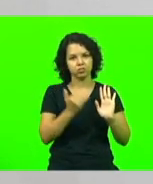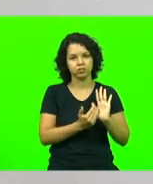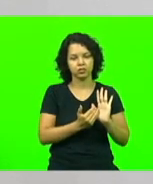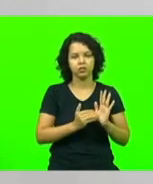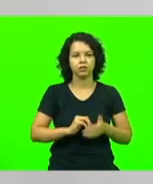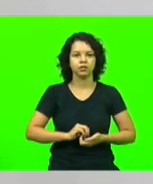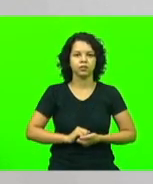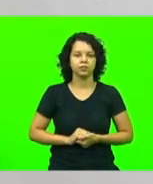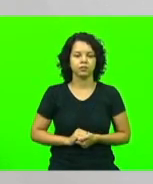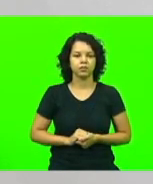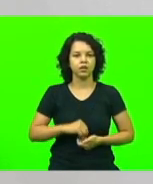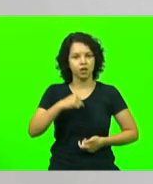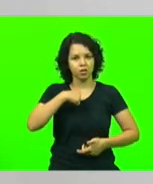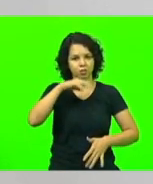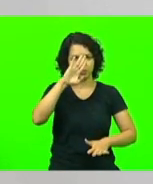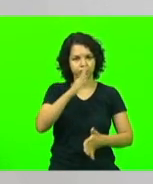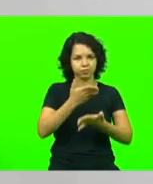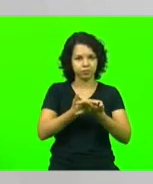Mas tenho plena convicção que